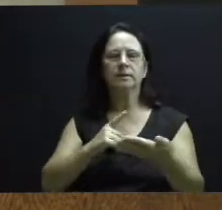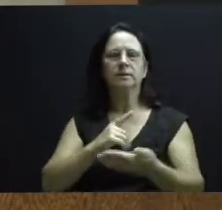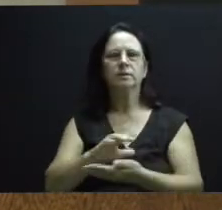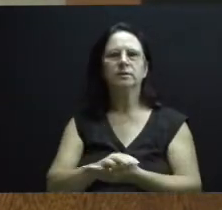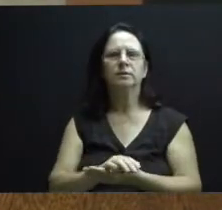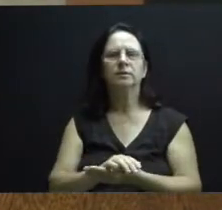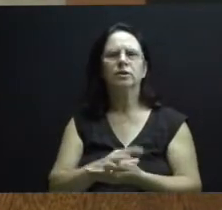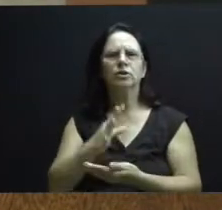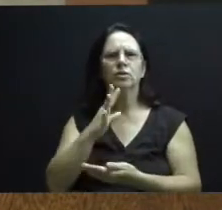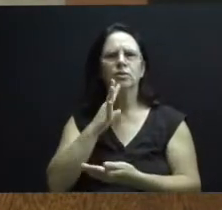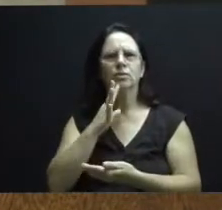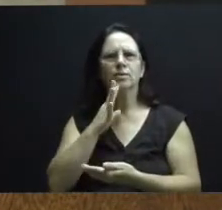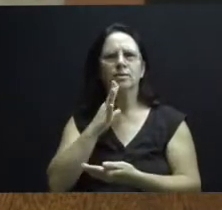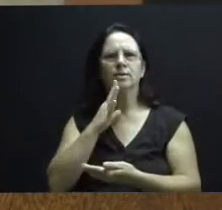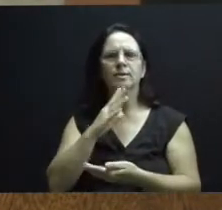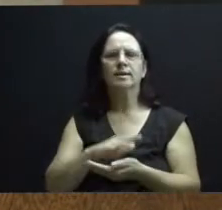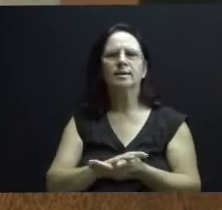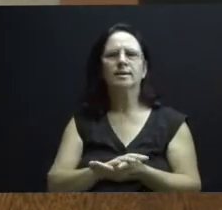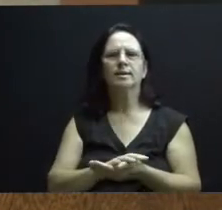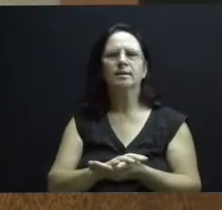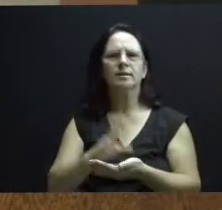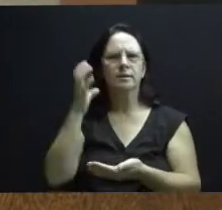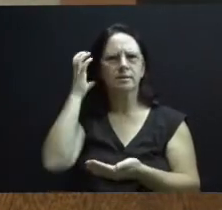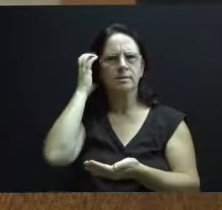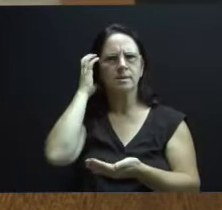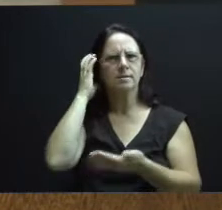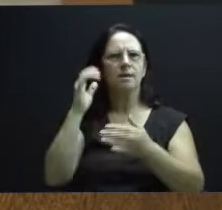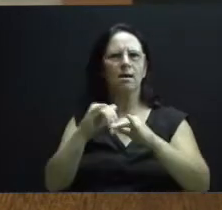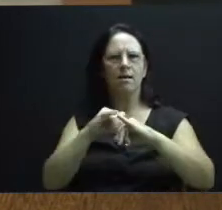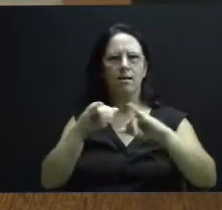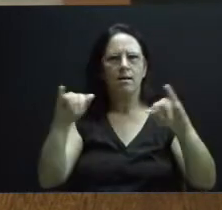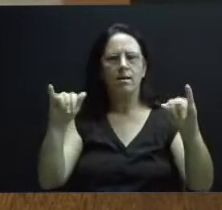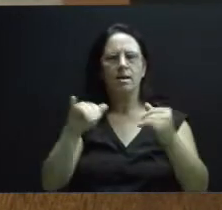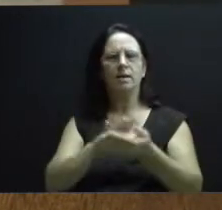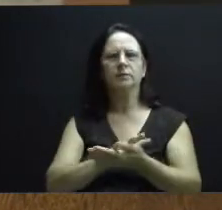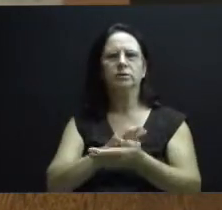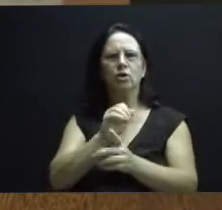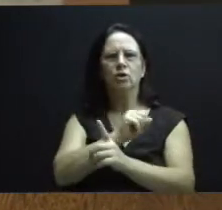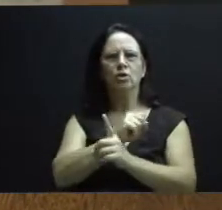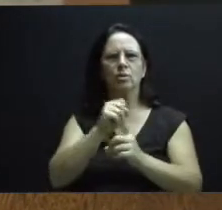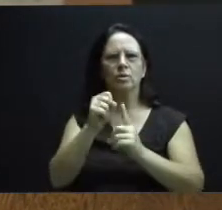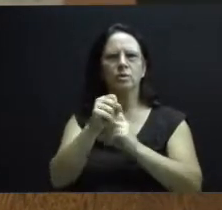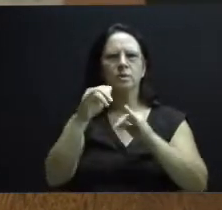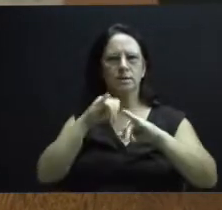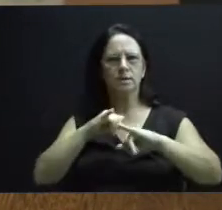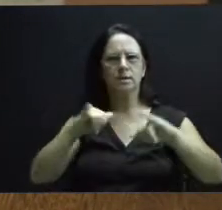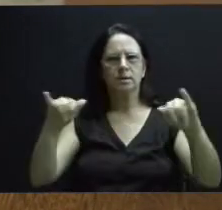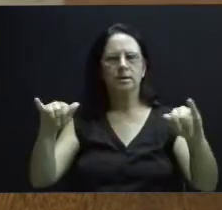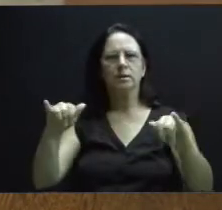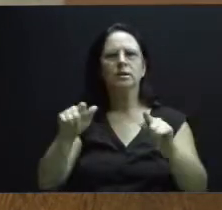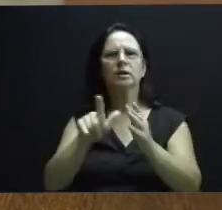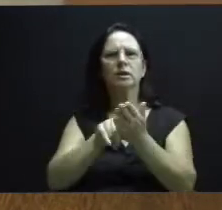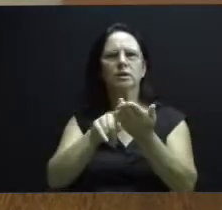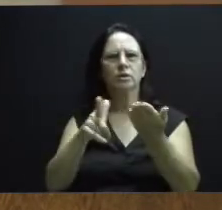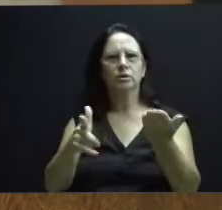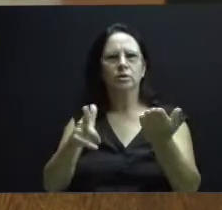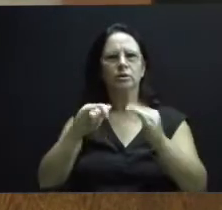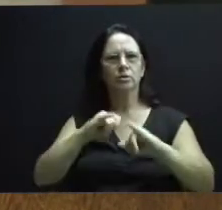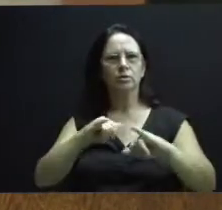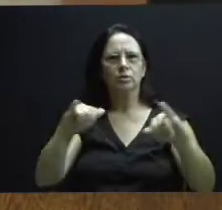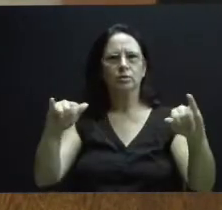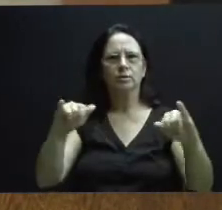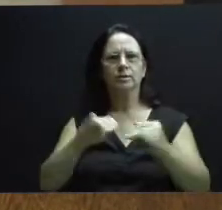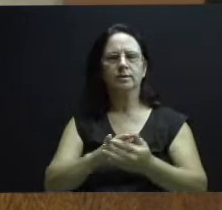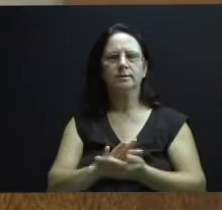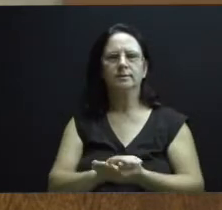dvd liberado seja dada ciência às rádios comunitárias ea toda sociedade de melhoramentos e aos jornais que circulam